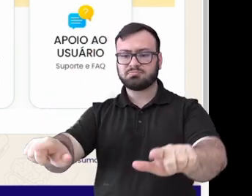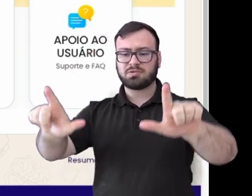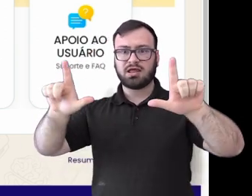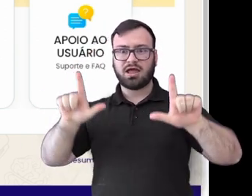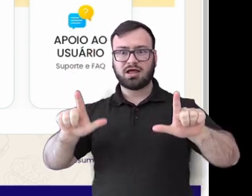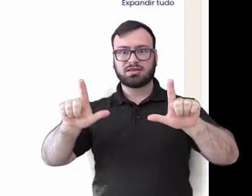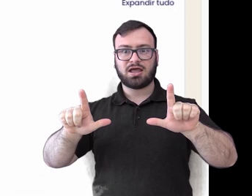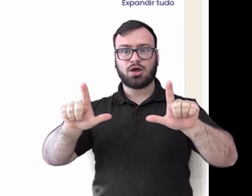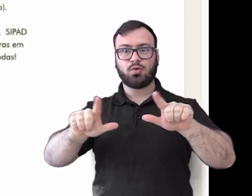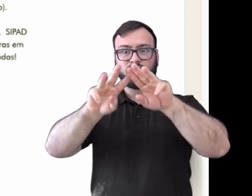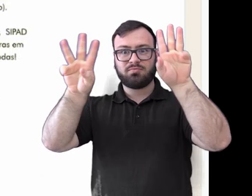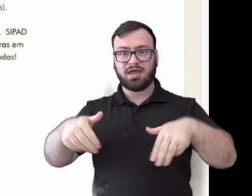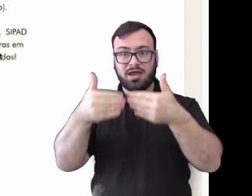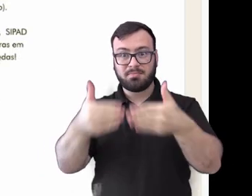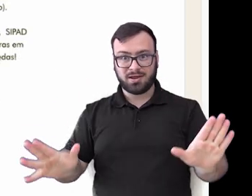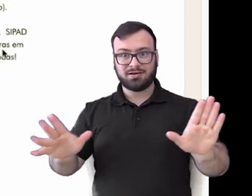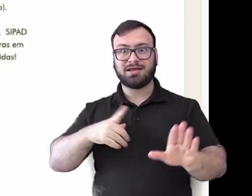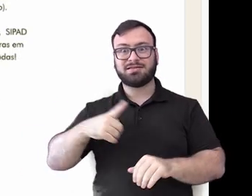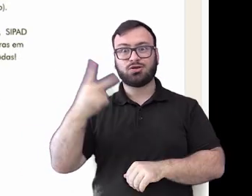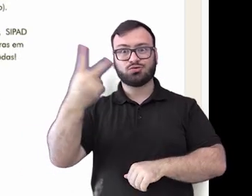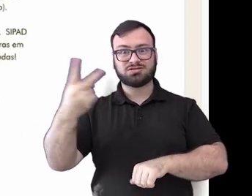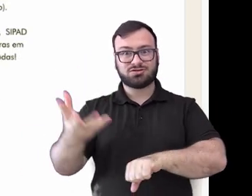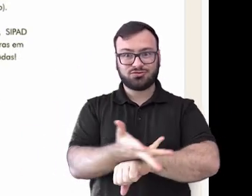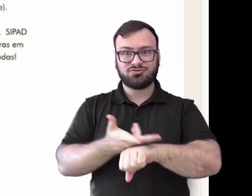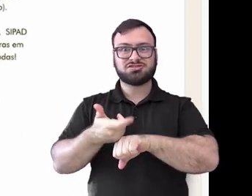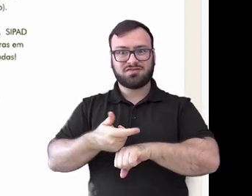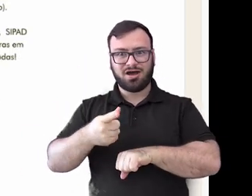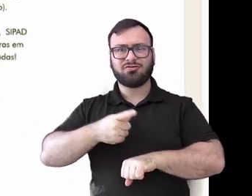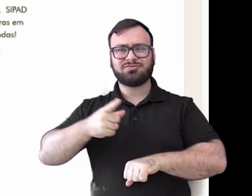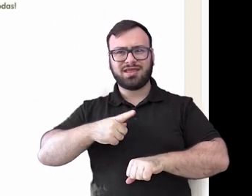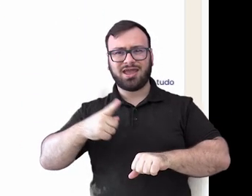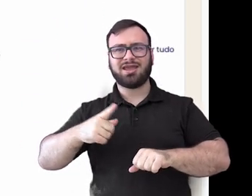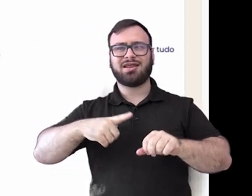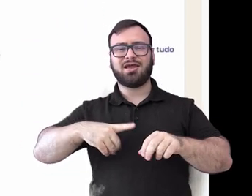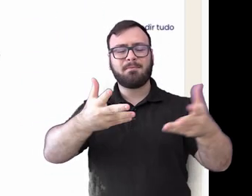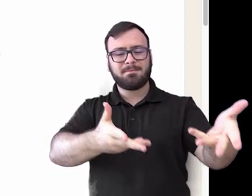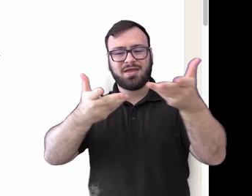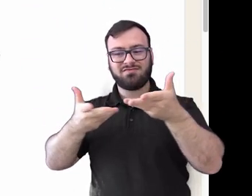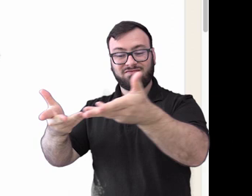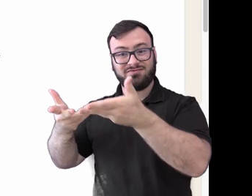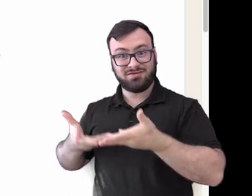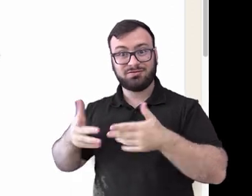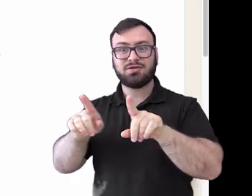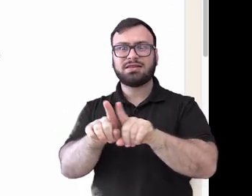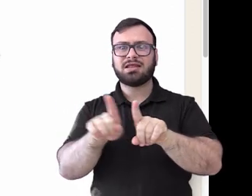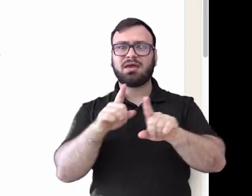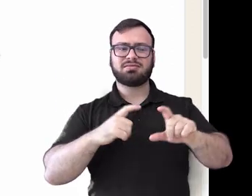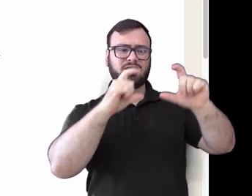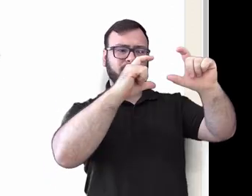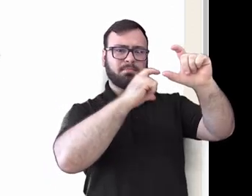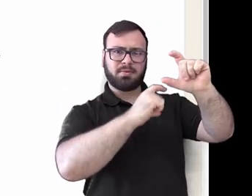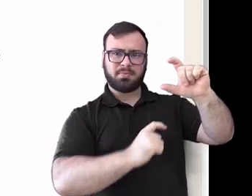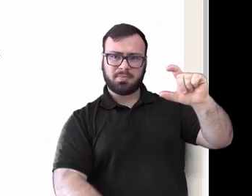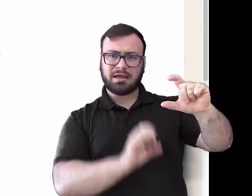aberta no ícone do 2º festival se você visualizará as boas-vindas e os ícones de